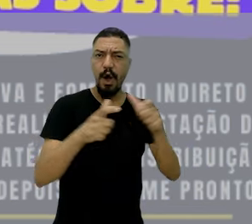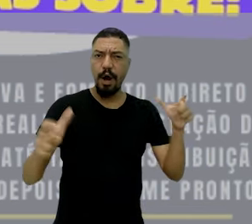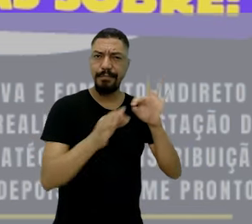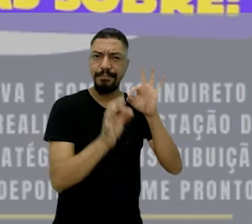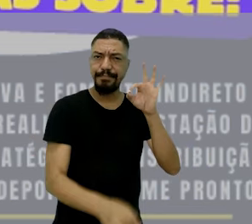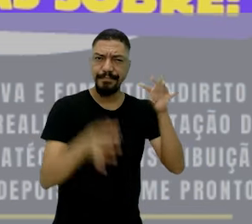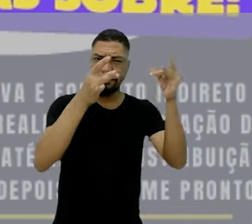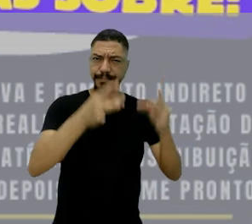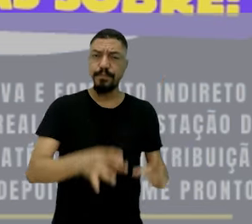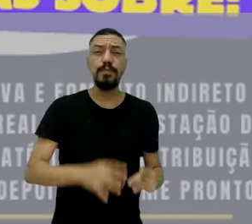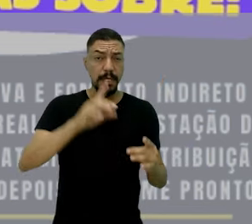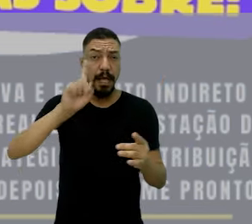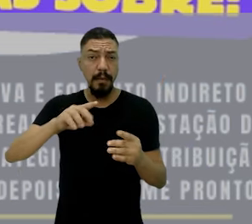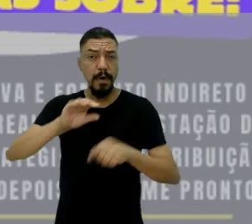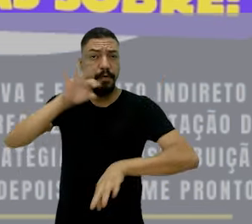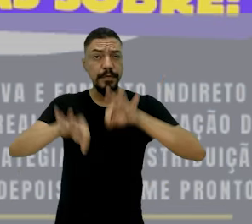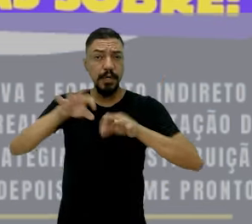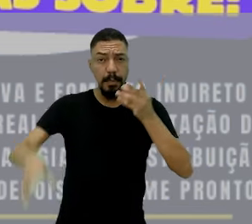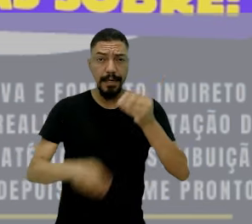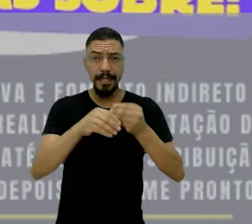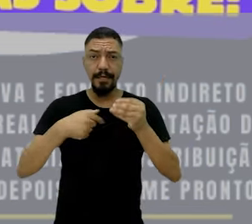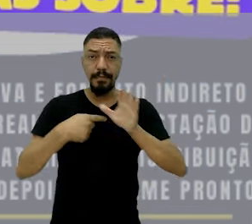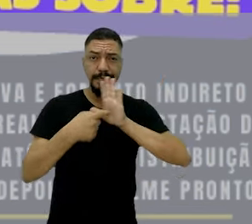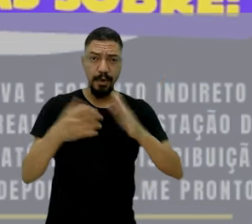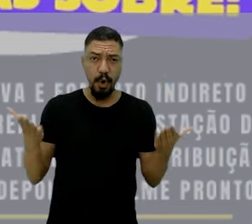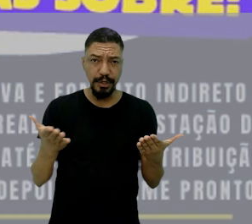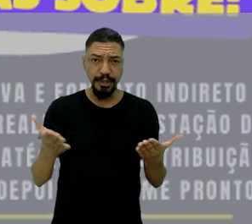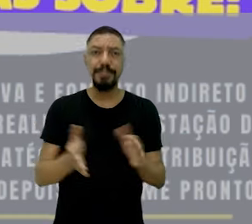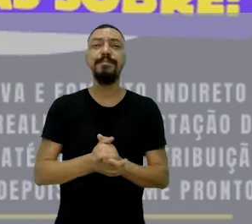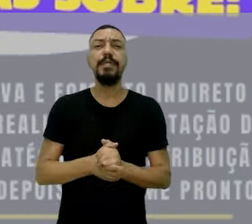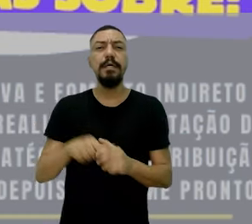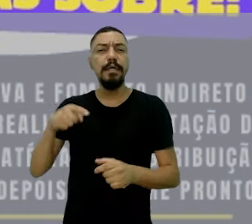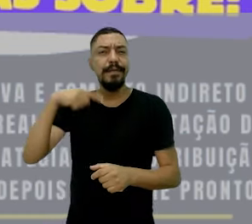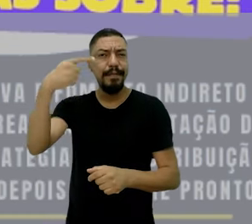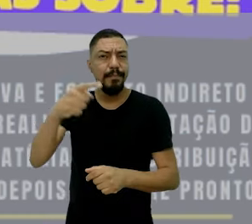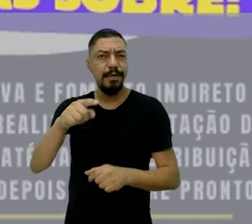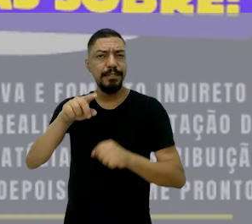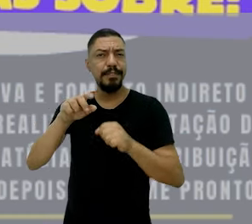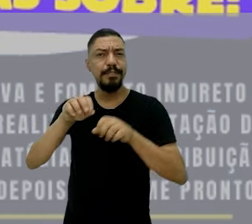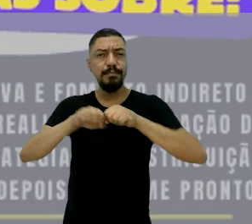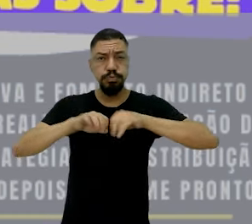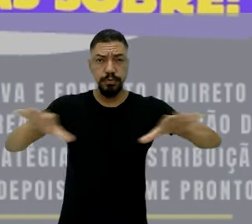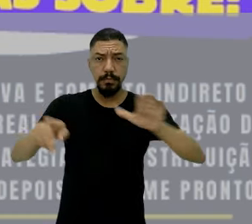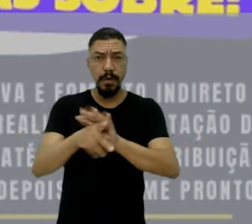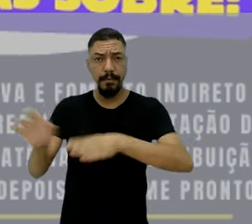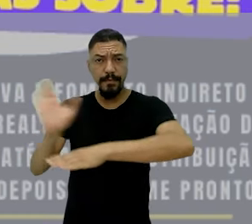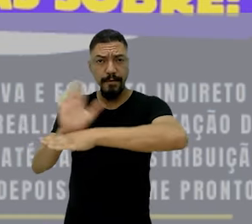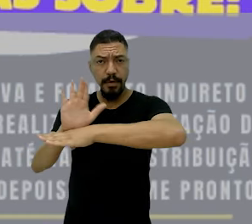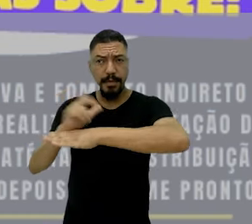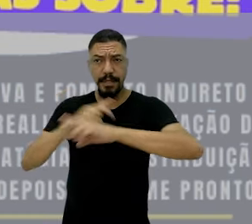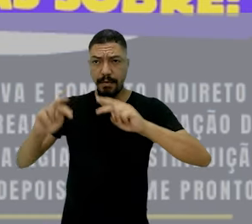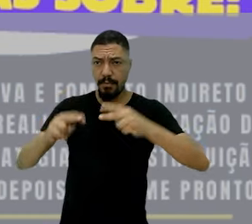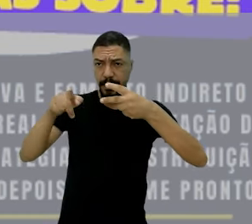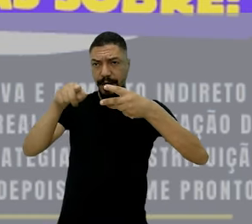um complemento a isso aqui que eu trouxe para vocês. E depois de distribuição de filmes, né? Aqui já tem o link para inscrição,